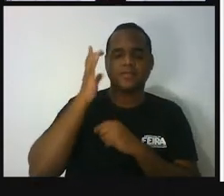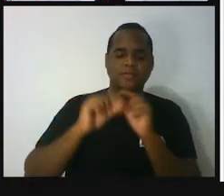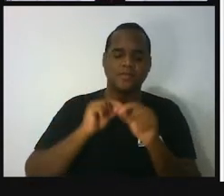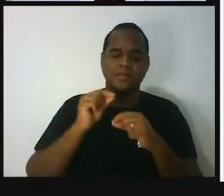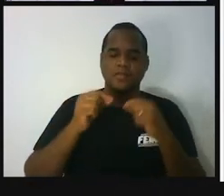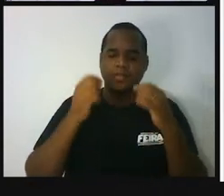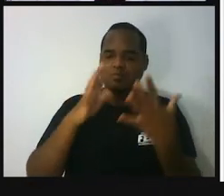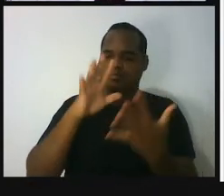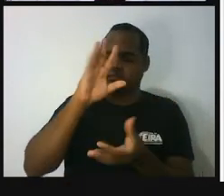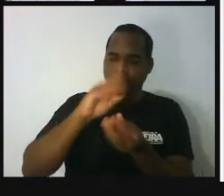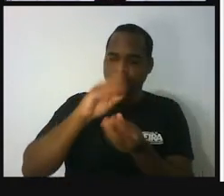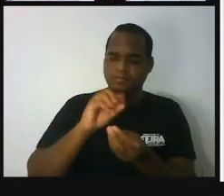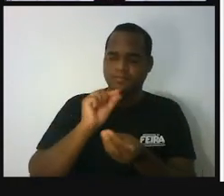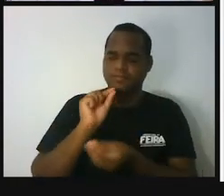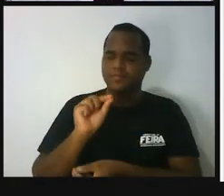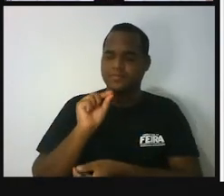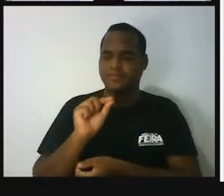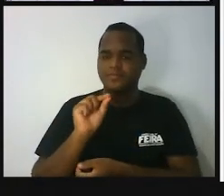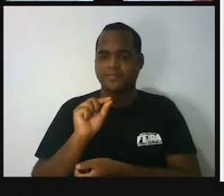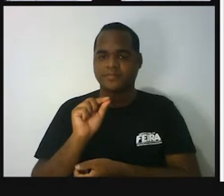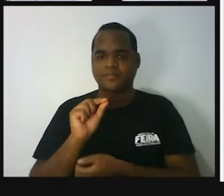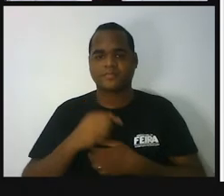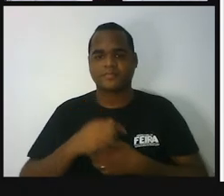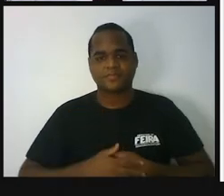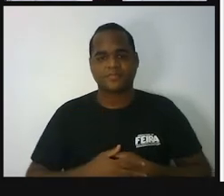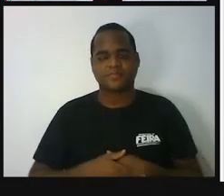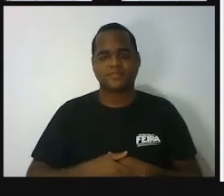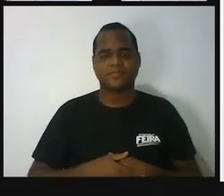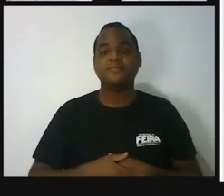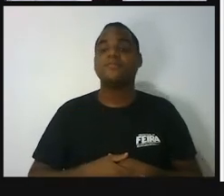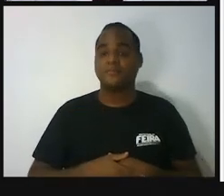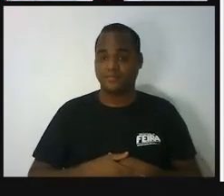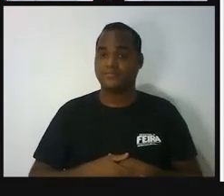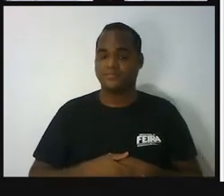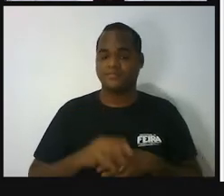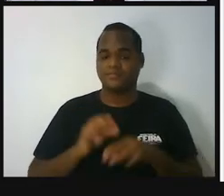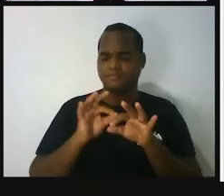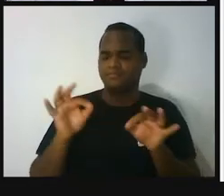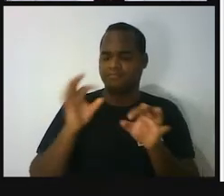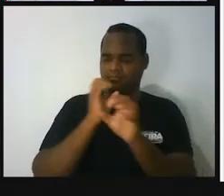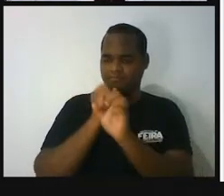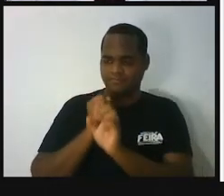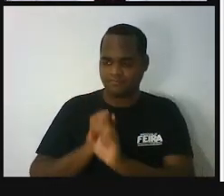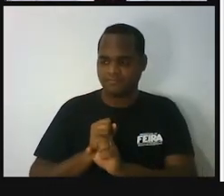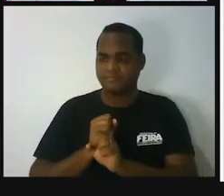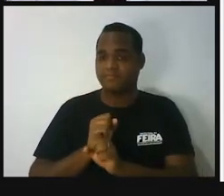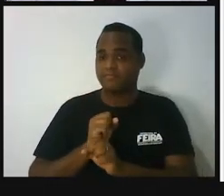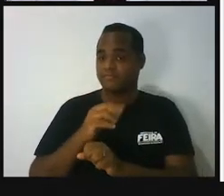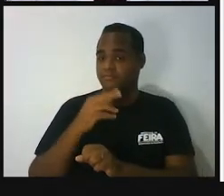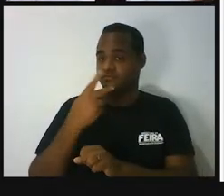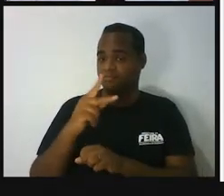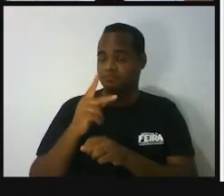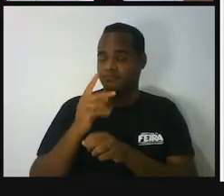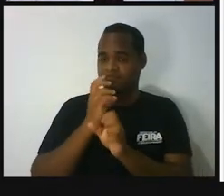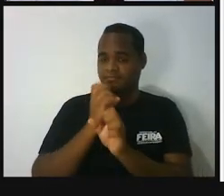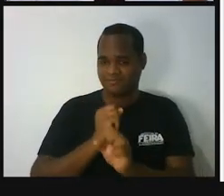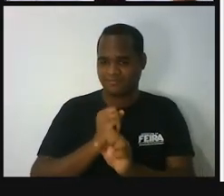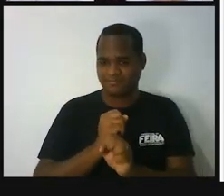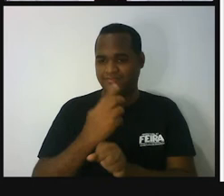você conclui a respeito disso? Bom, vamos medir, né? Eu vou medir um.